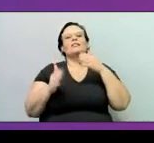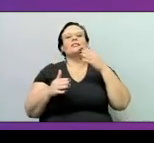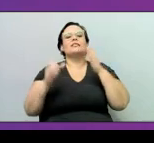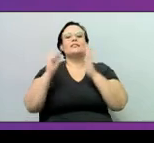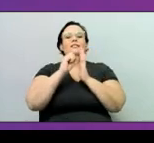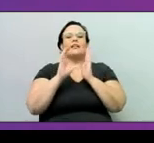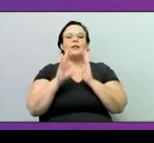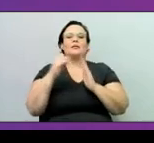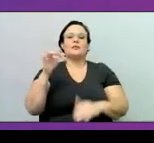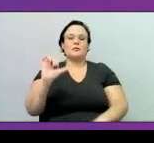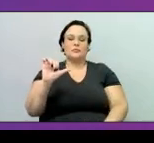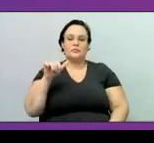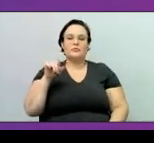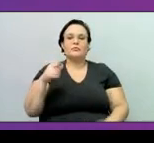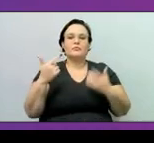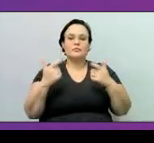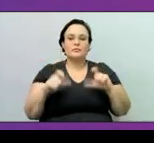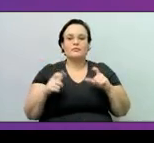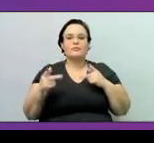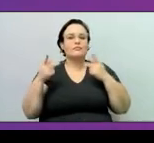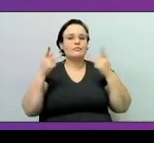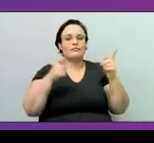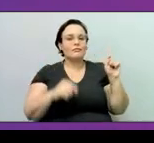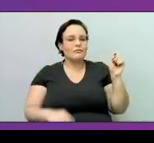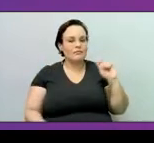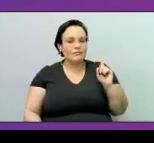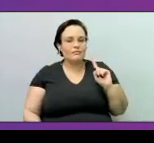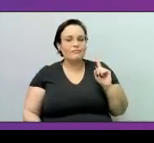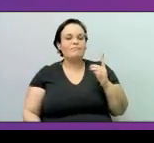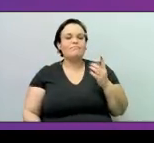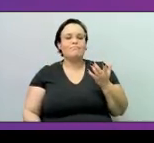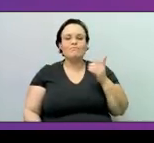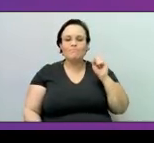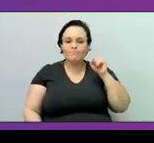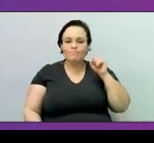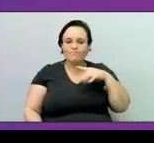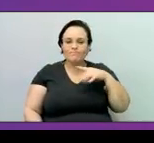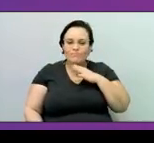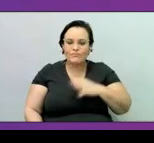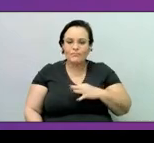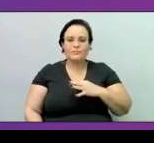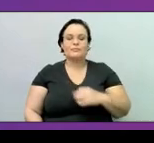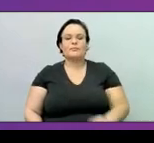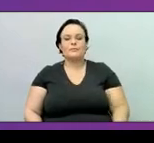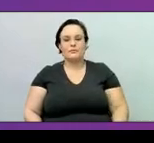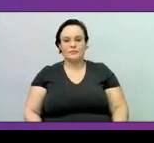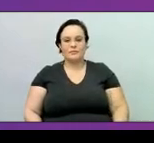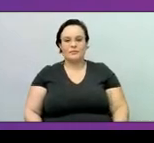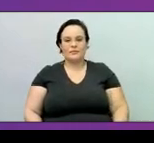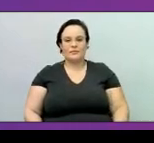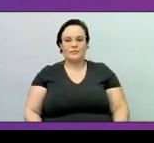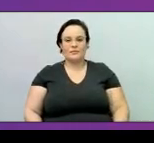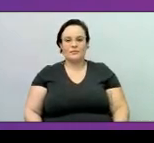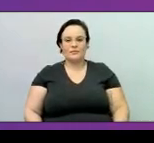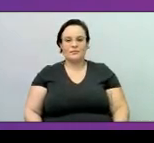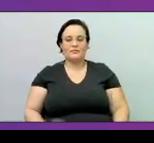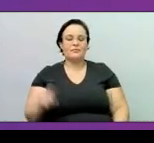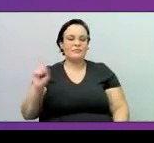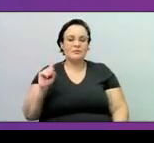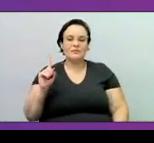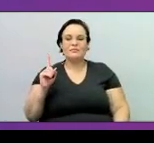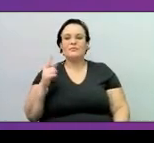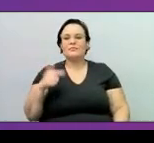pouco é pouco visitado é visitar de madeira muito pontual por viés um tanto quanto que não não coloca a questão